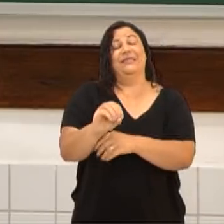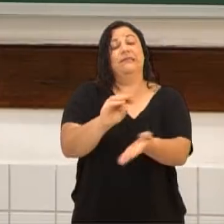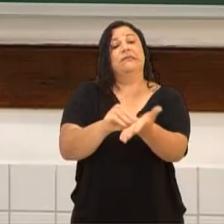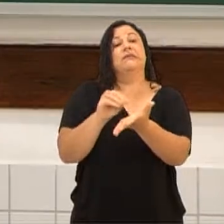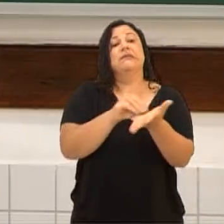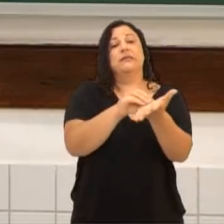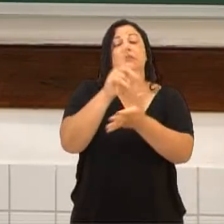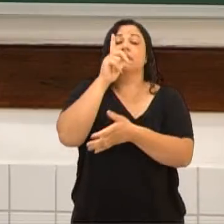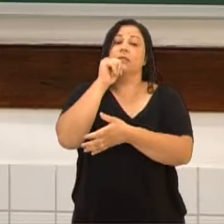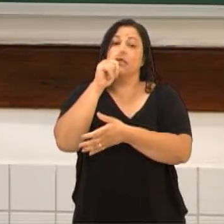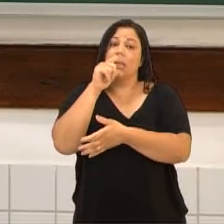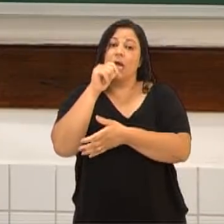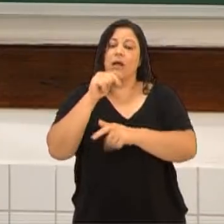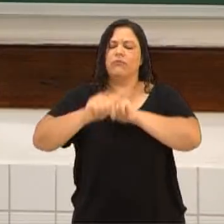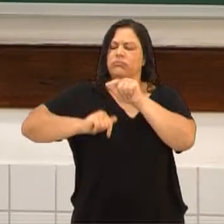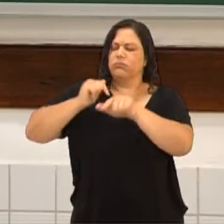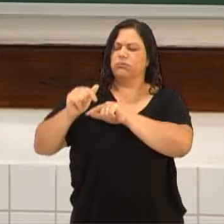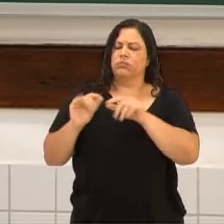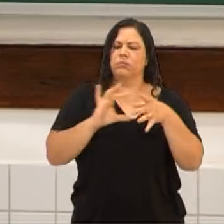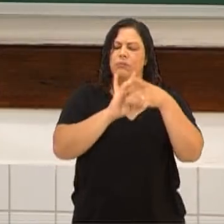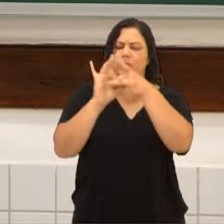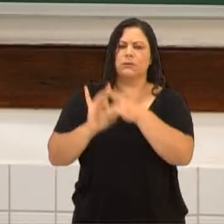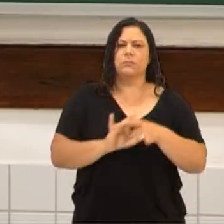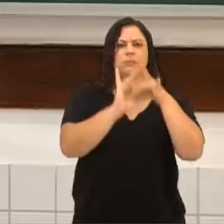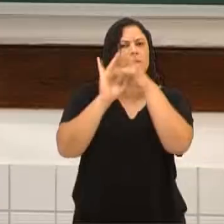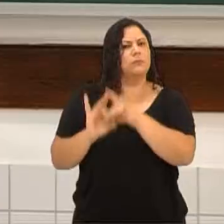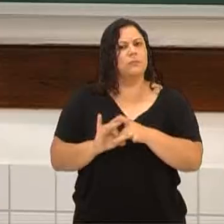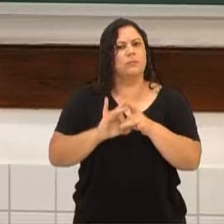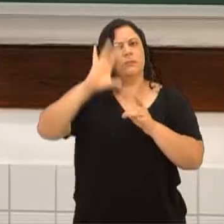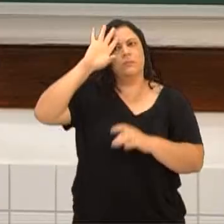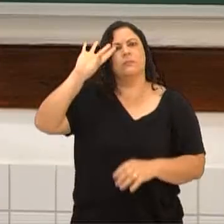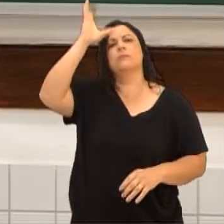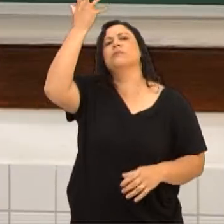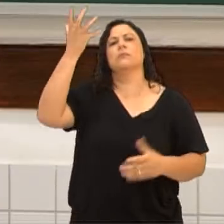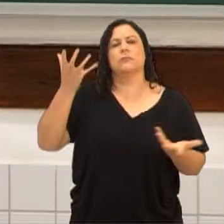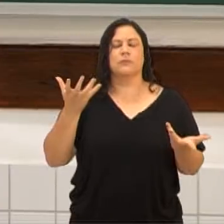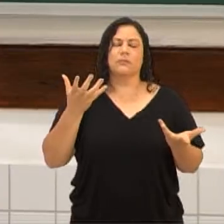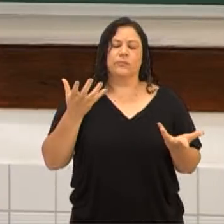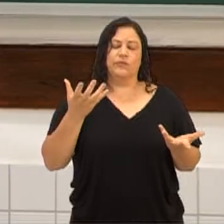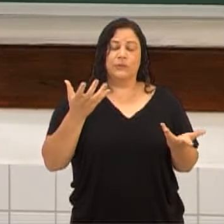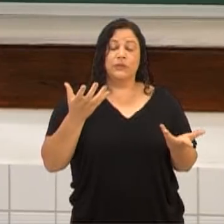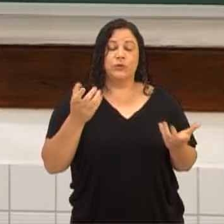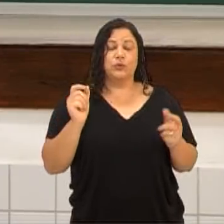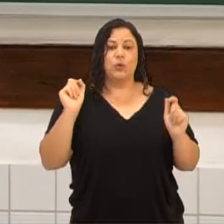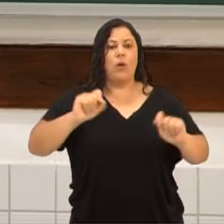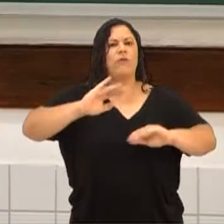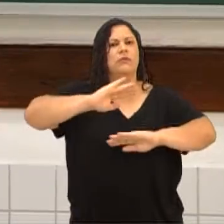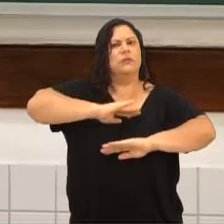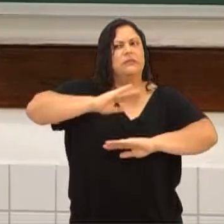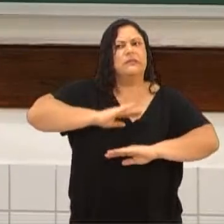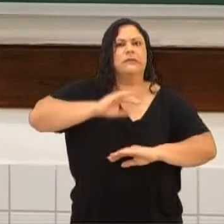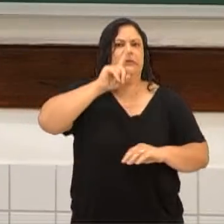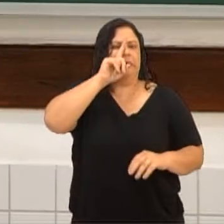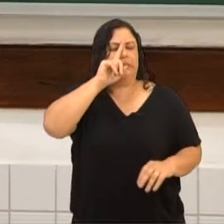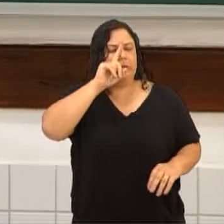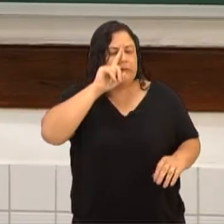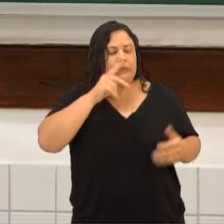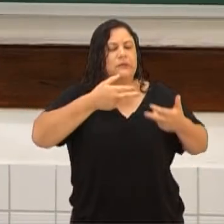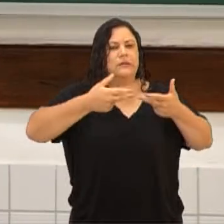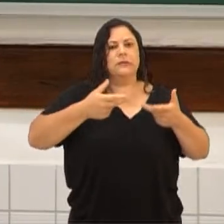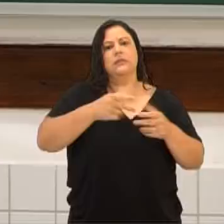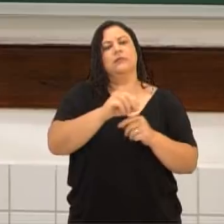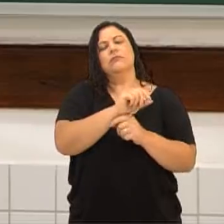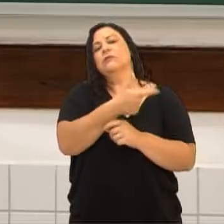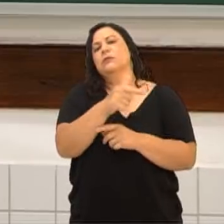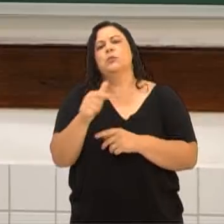em conjunto, né? Para ver se resolvem essa situação crônica da falta de água, criando sistemas de irrigação